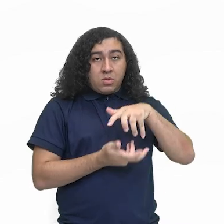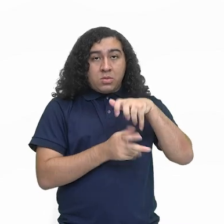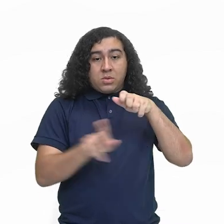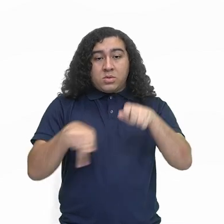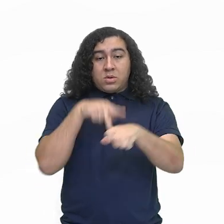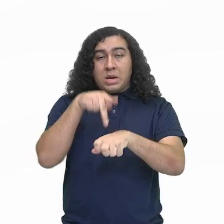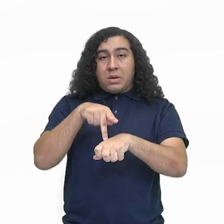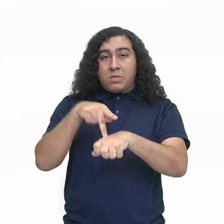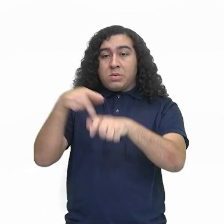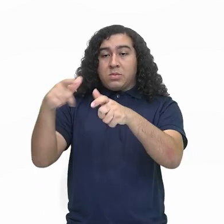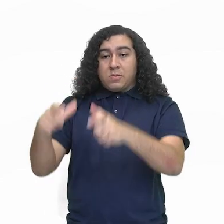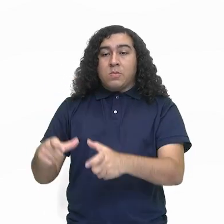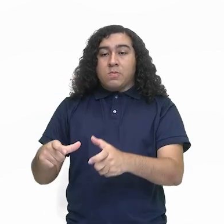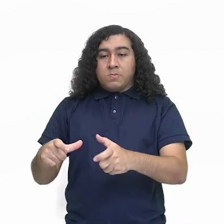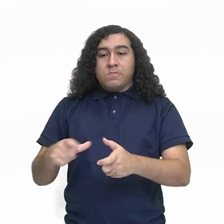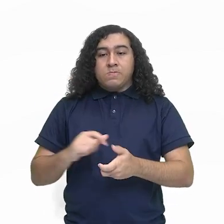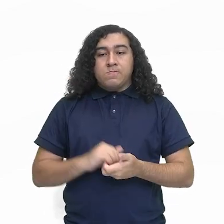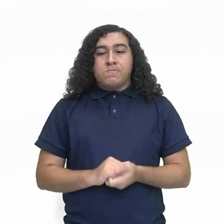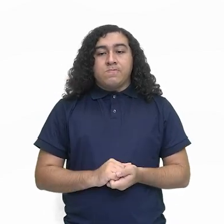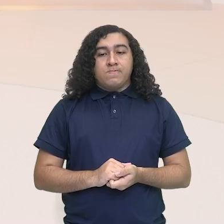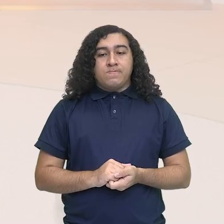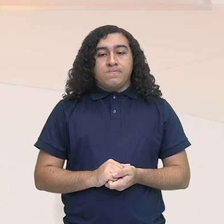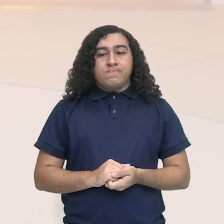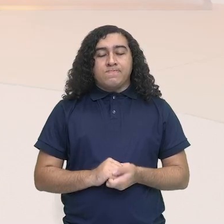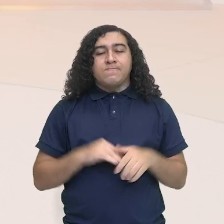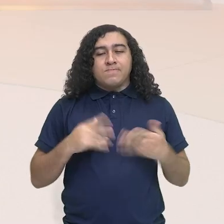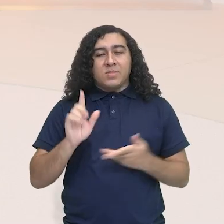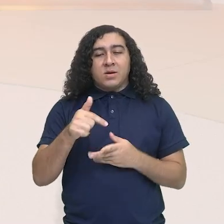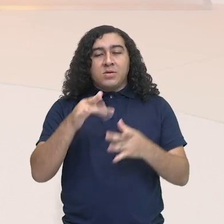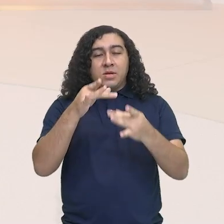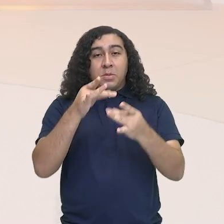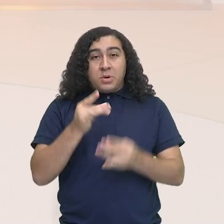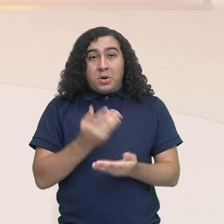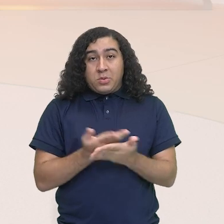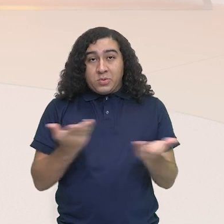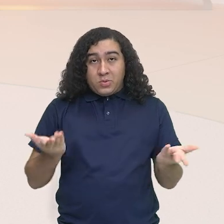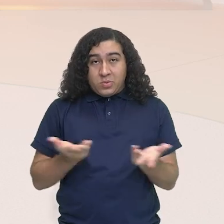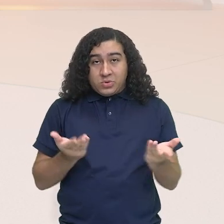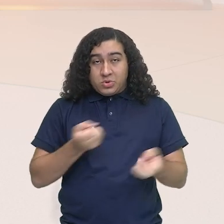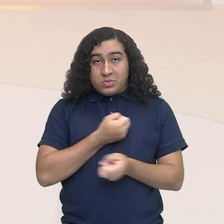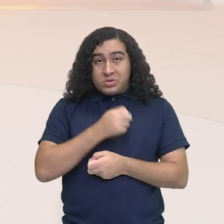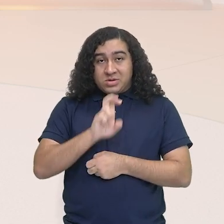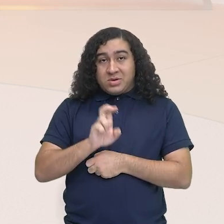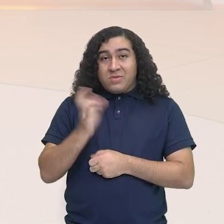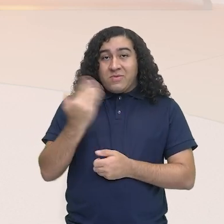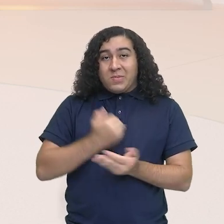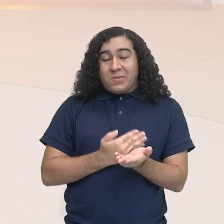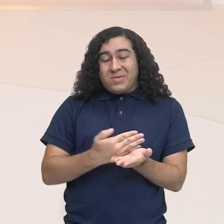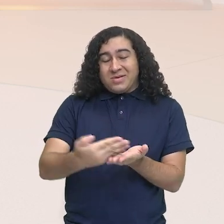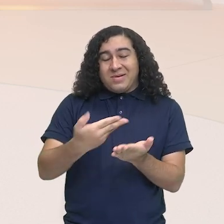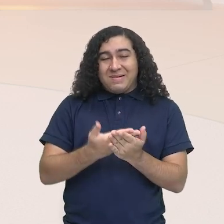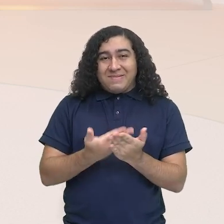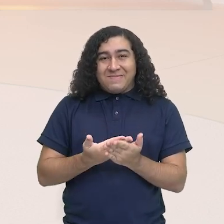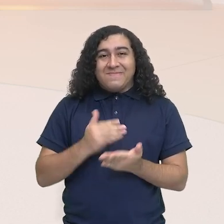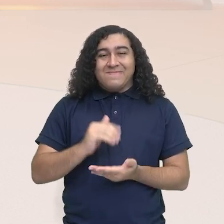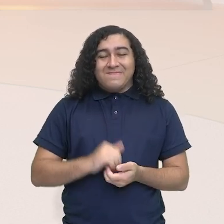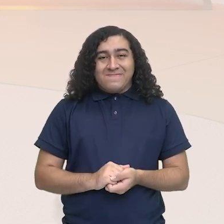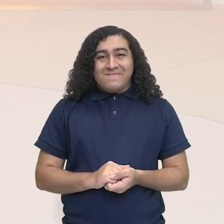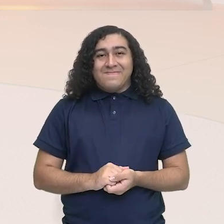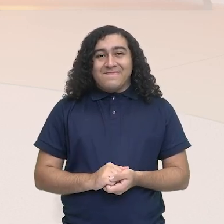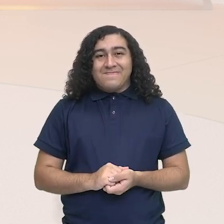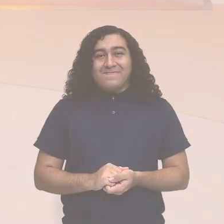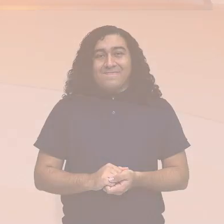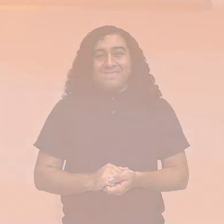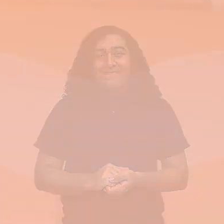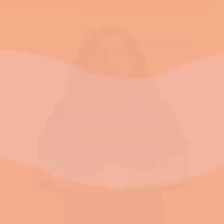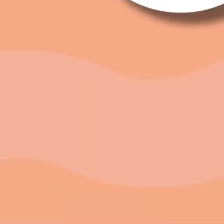mundial, nacional e local. Então, esse é o detalhamento da nossa aula de número 5 e vamos aí a mais uma aula de